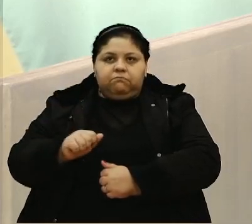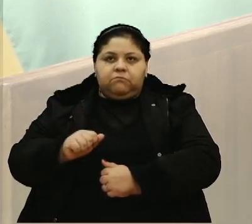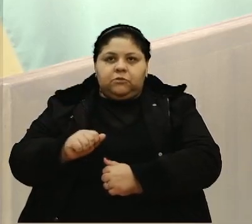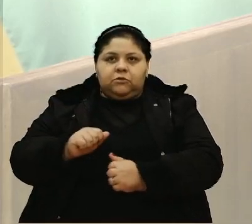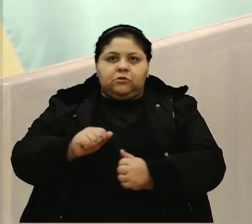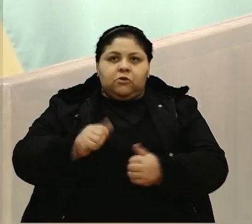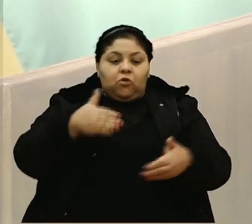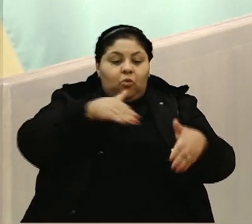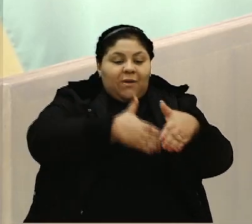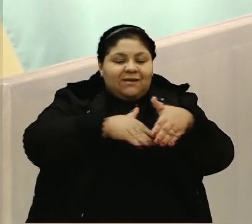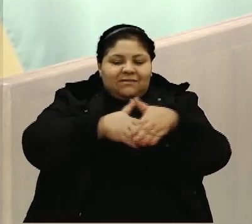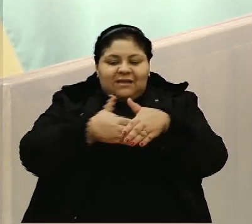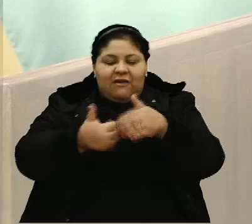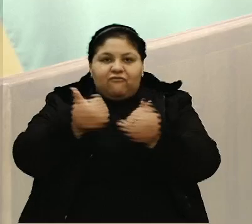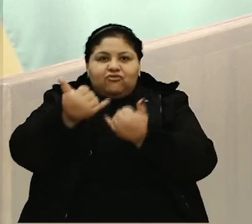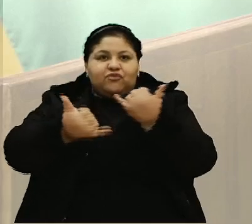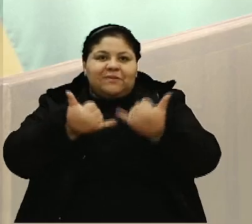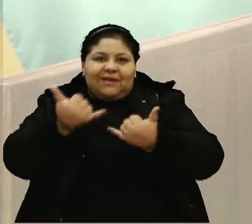para a festa.